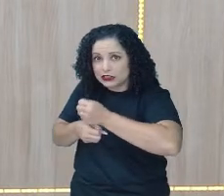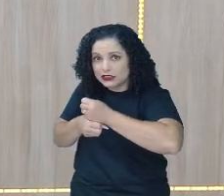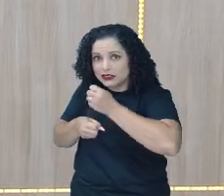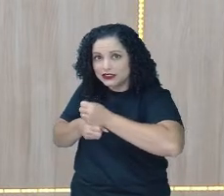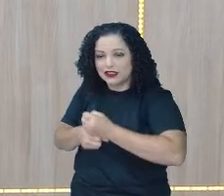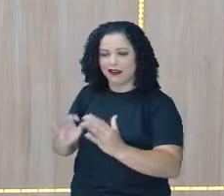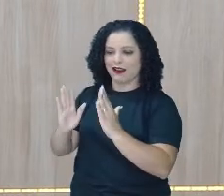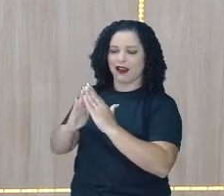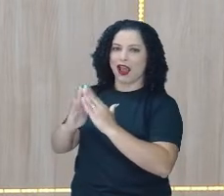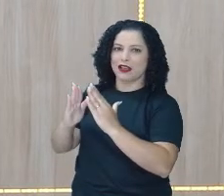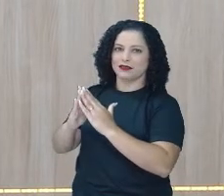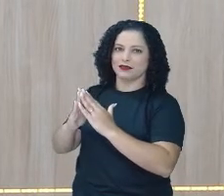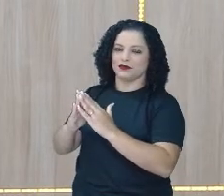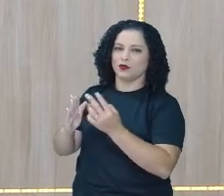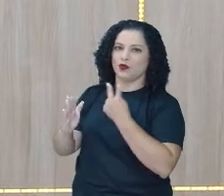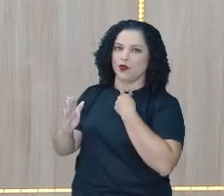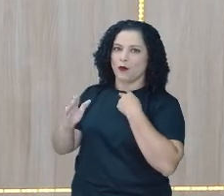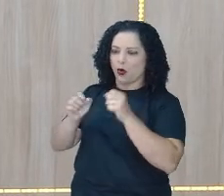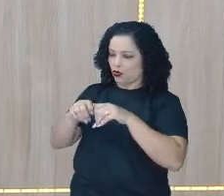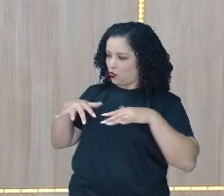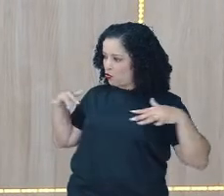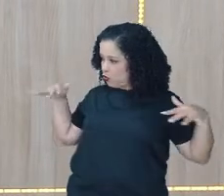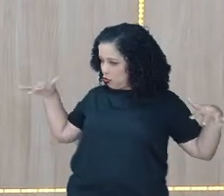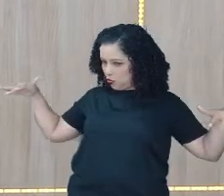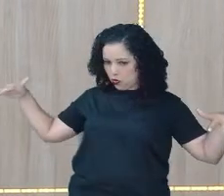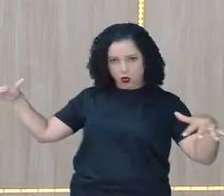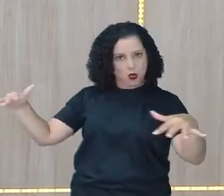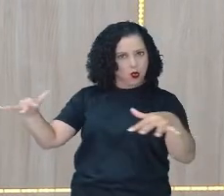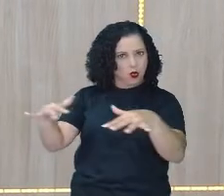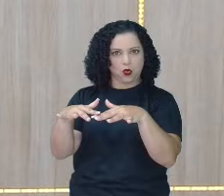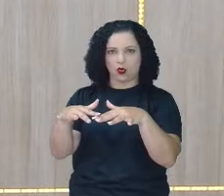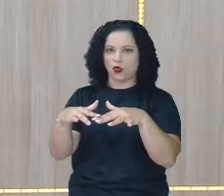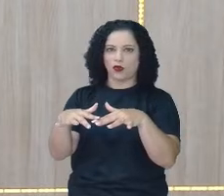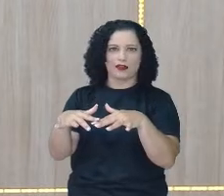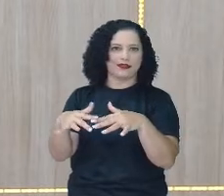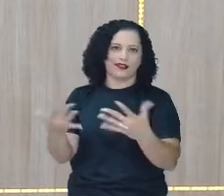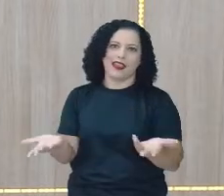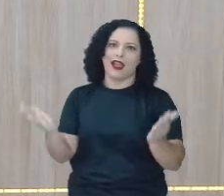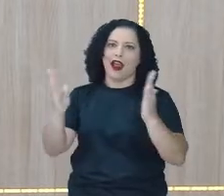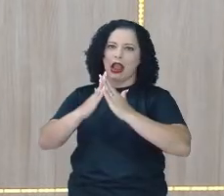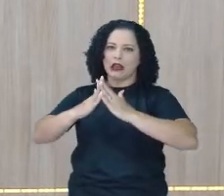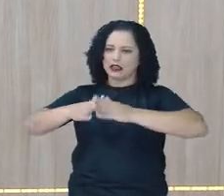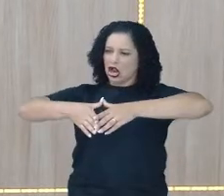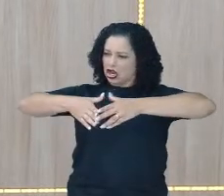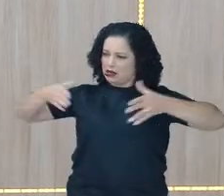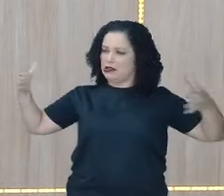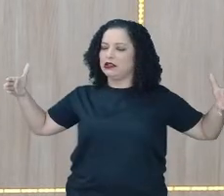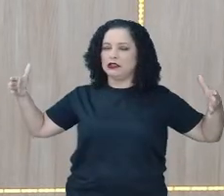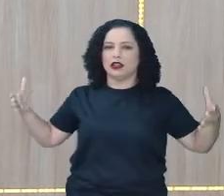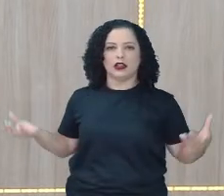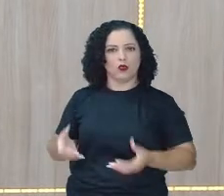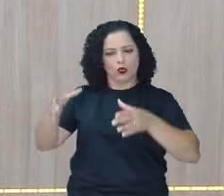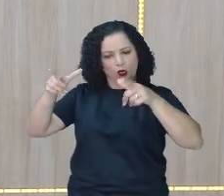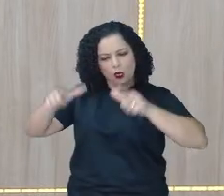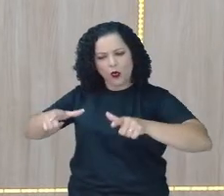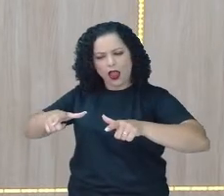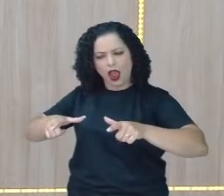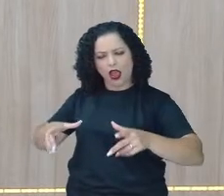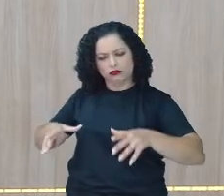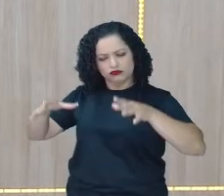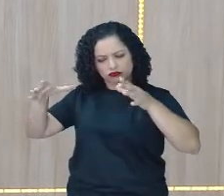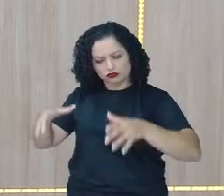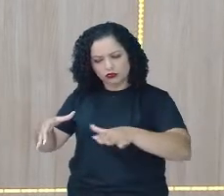para construir sua casa. Você não pode transformar todo o seu terreno numa casa, senão você vai ficar com uma casa faraônica e vai ter trabalhos depois. Então, o que é que você vai